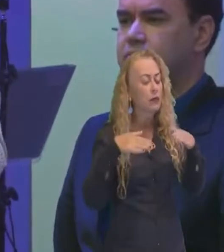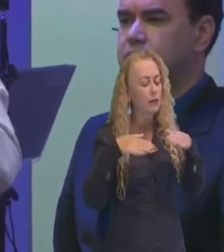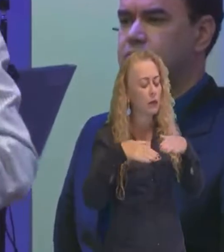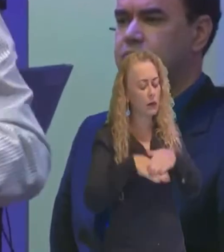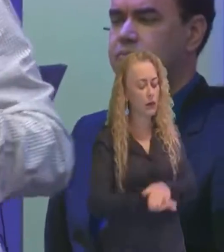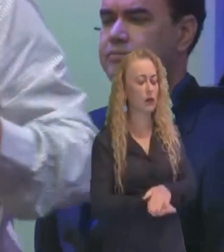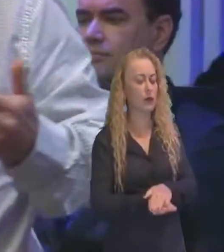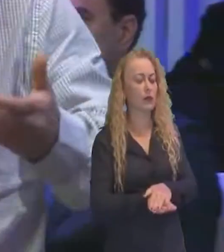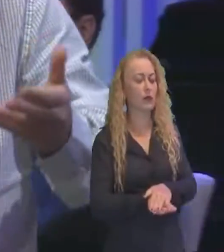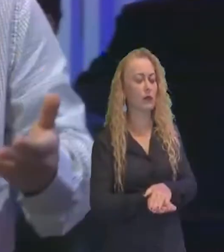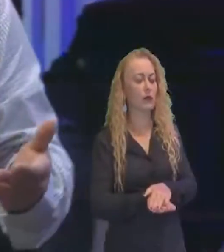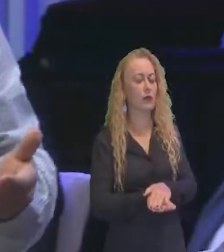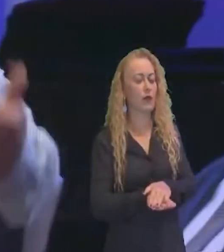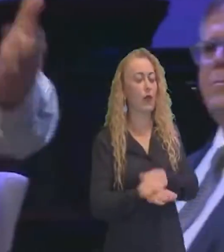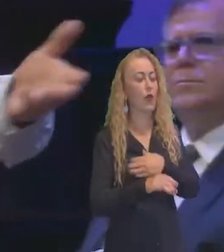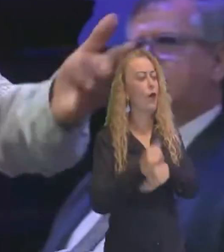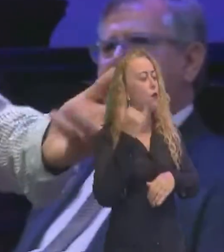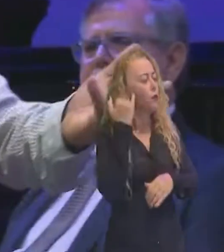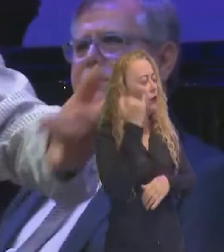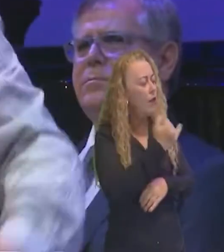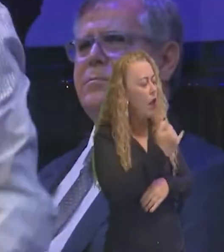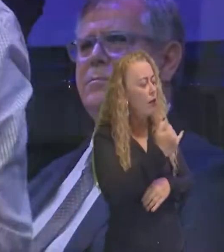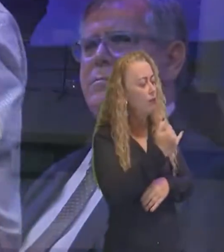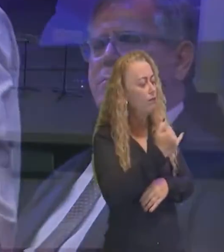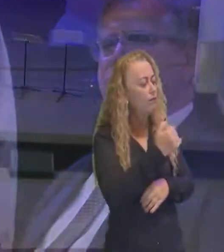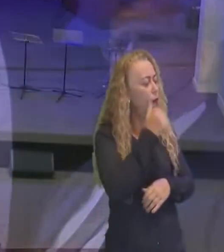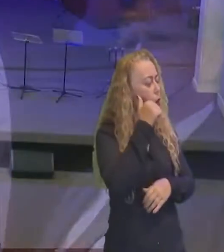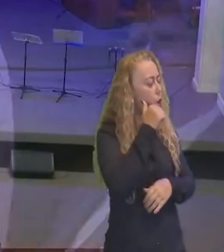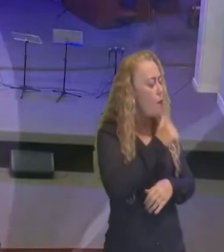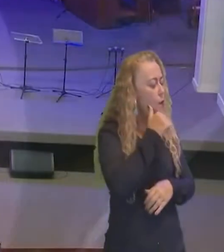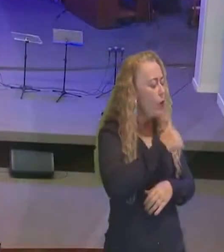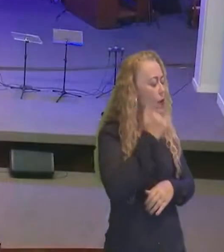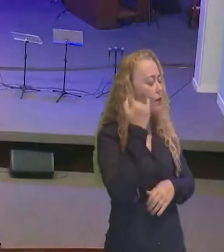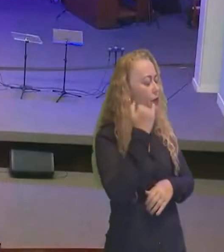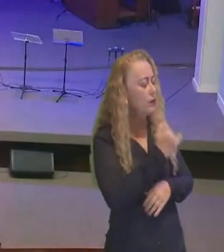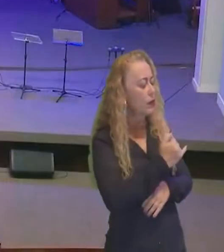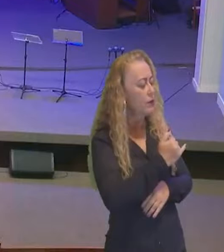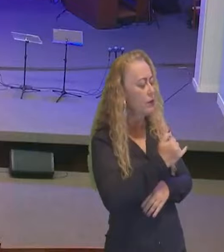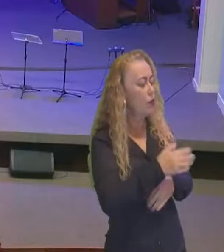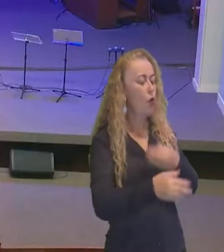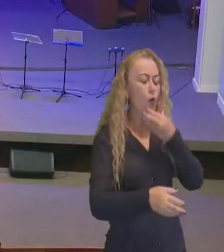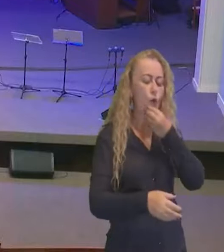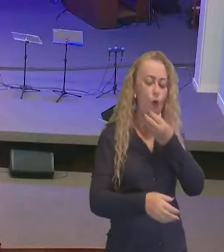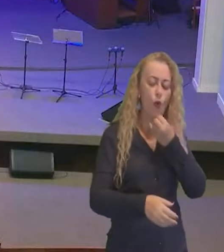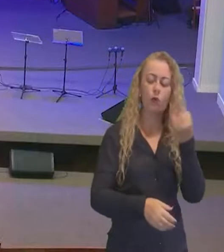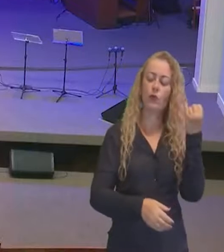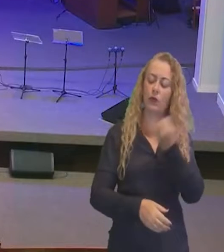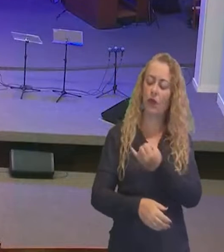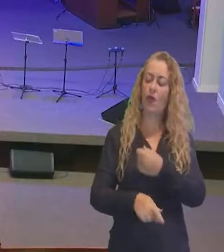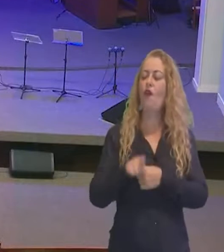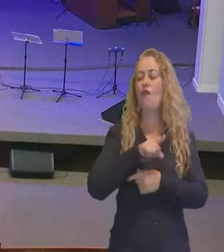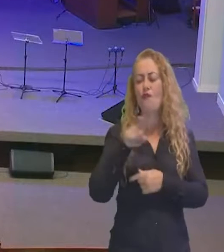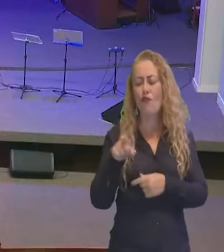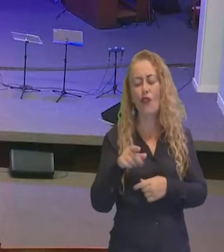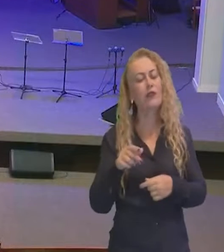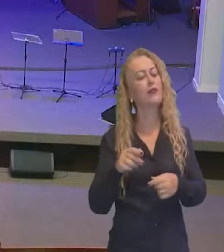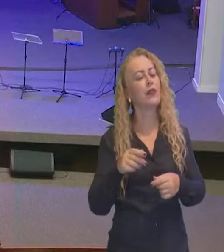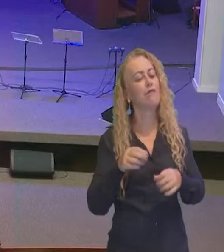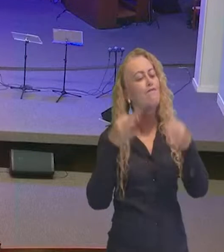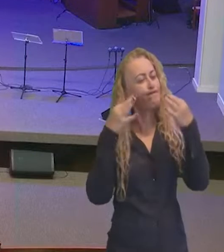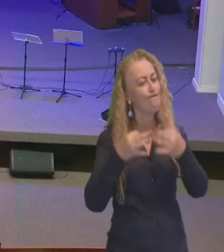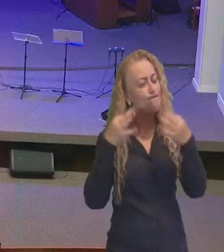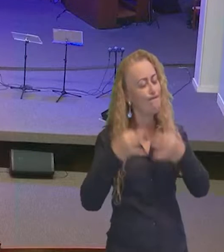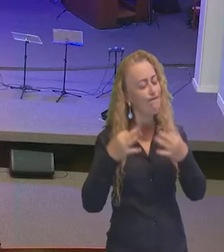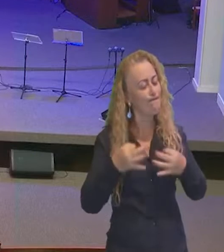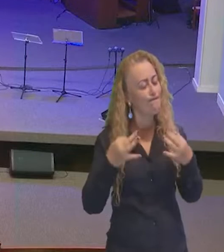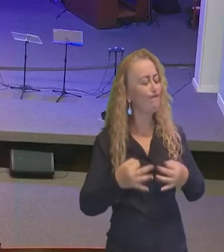a humildade para dizer para o outro: você está certo, você está certo, você está certo, é verdade o que você falou, é verdade,